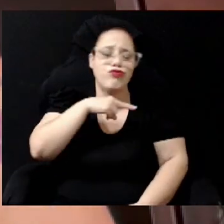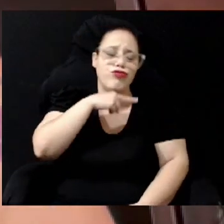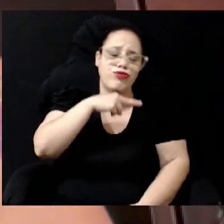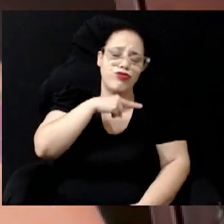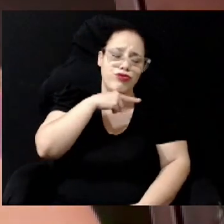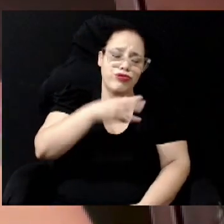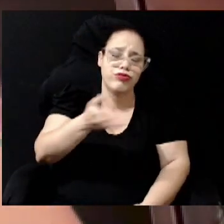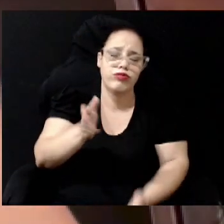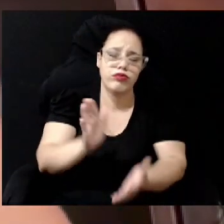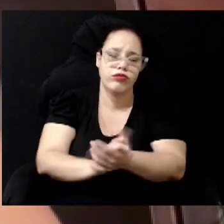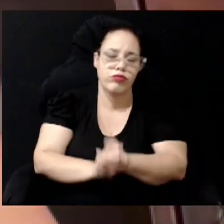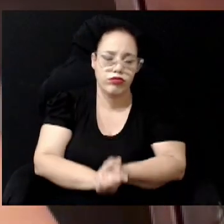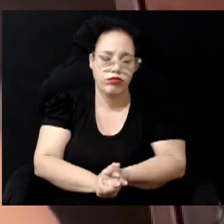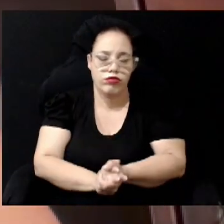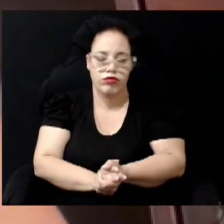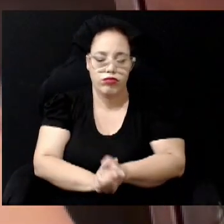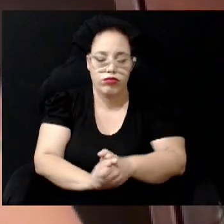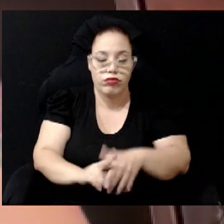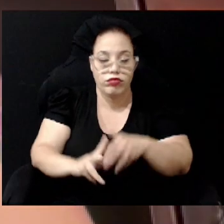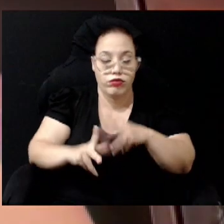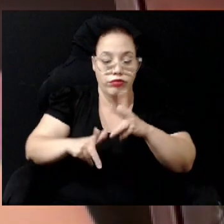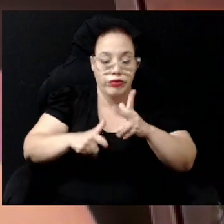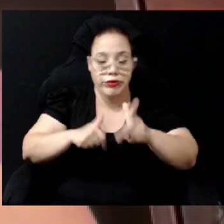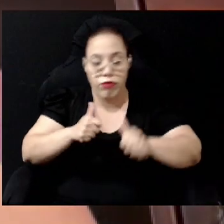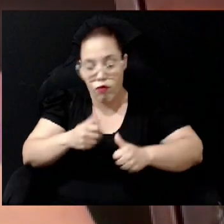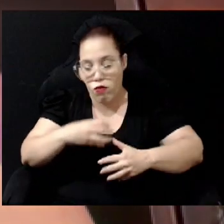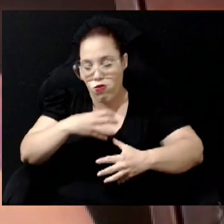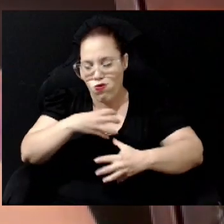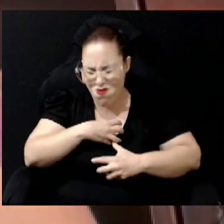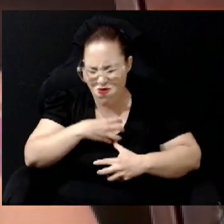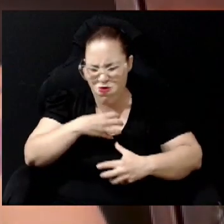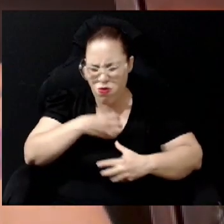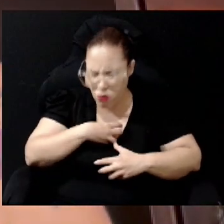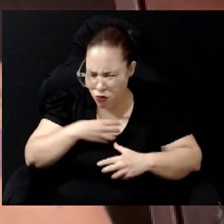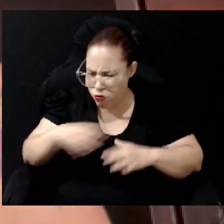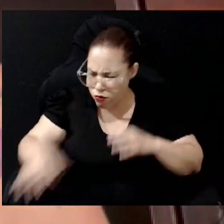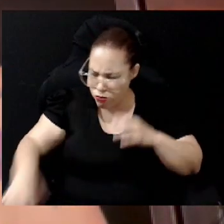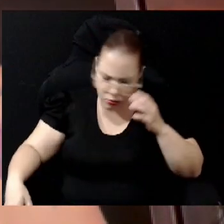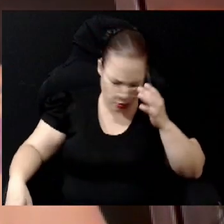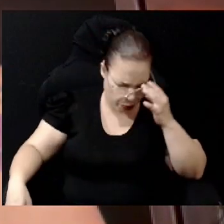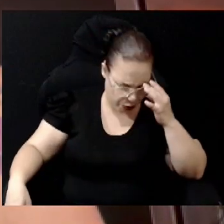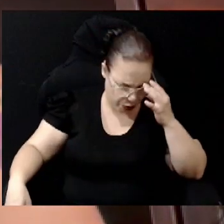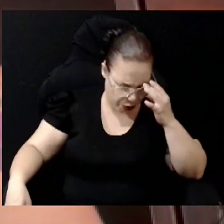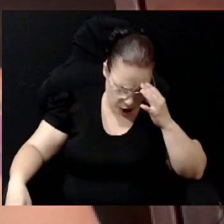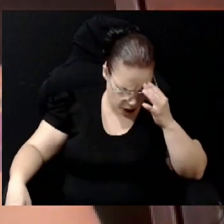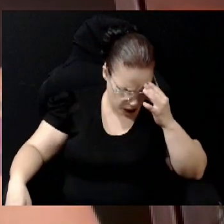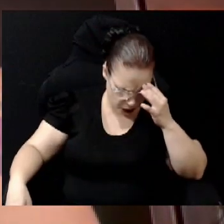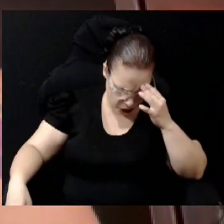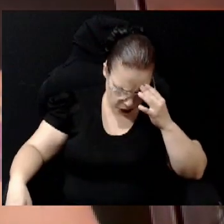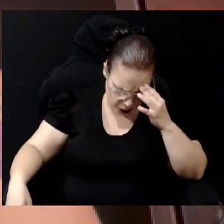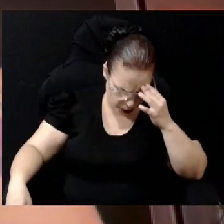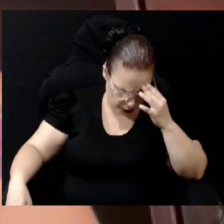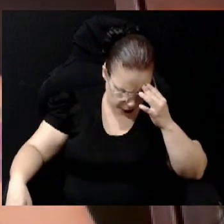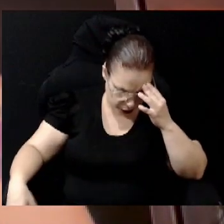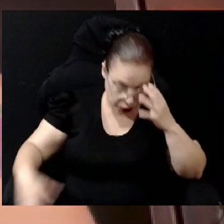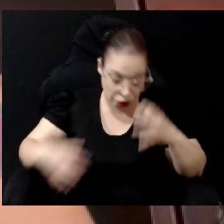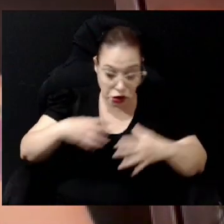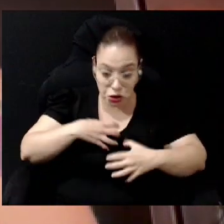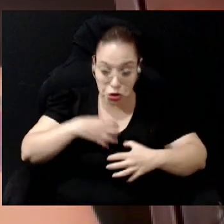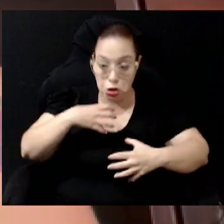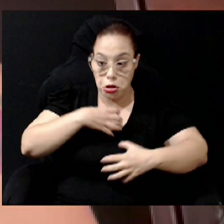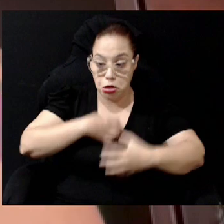todos esses sentimentos, né, fazem com que essa ansiedade